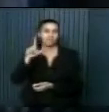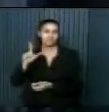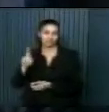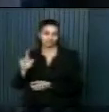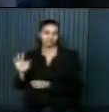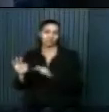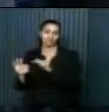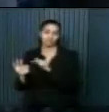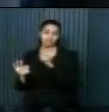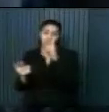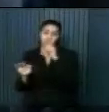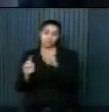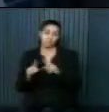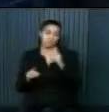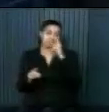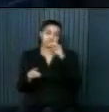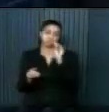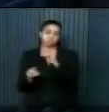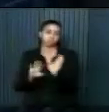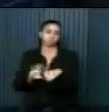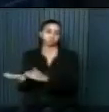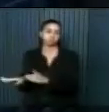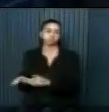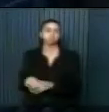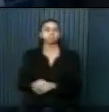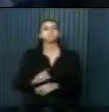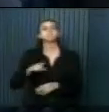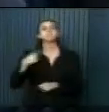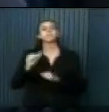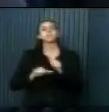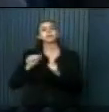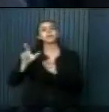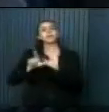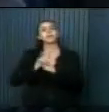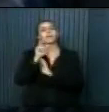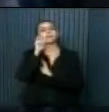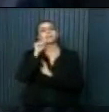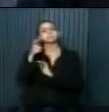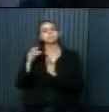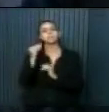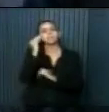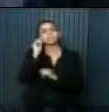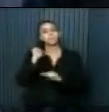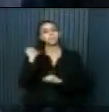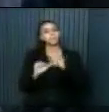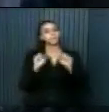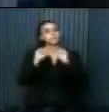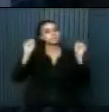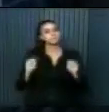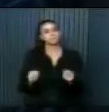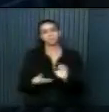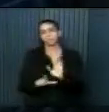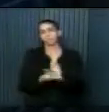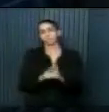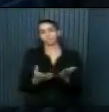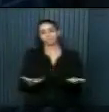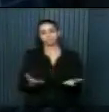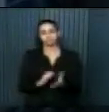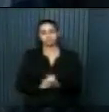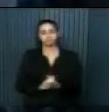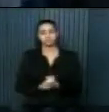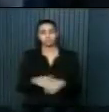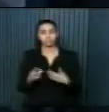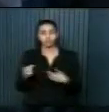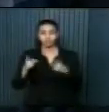federal e resolveu ignorá-la ao publicar a lei complementar estadual para subverter o sistema previsto na lei federal. Portanto,